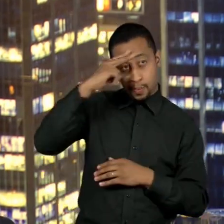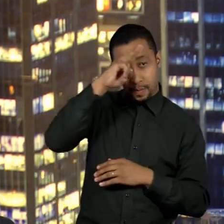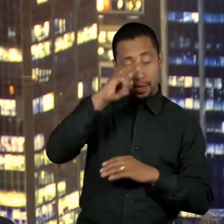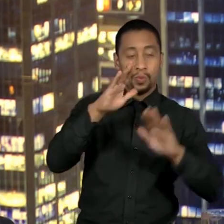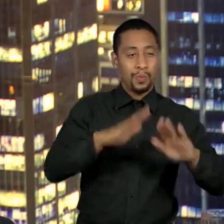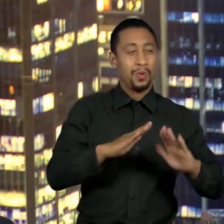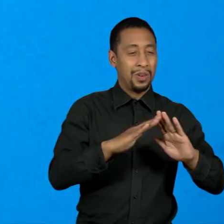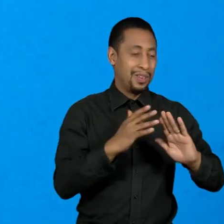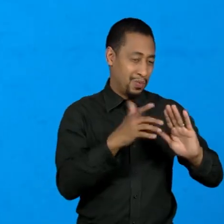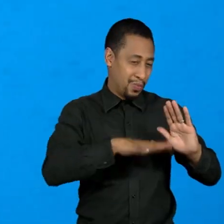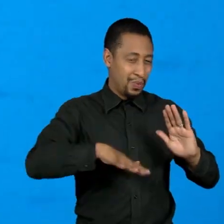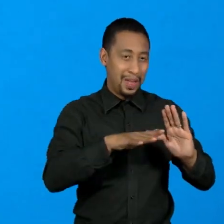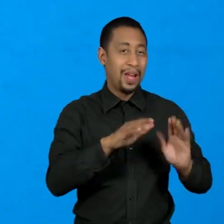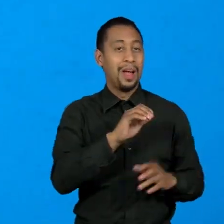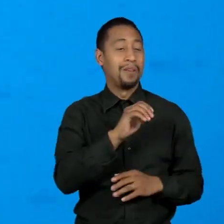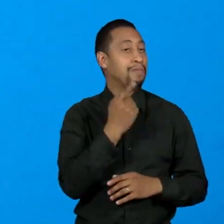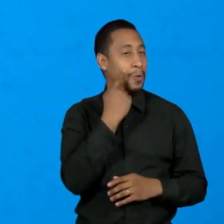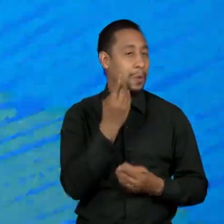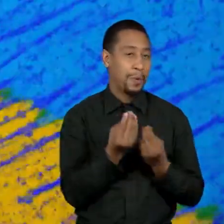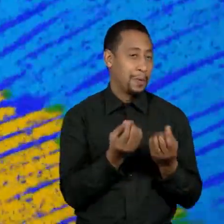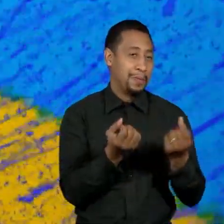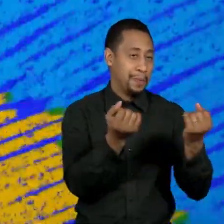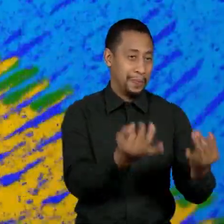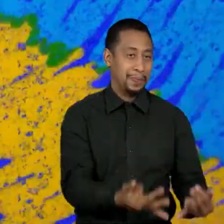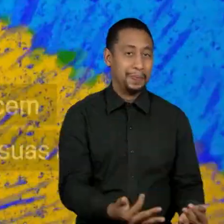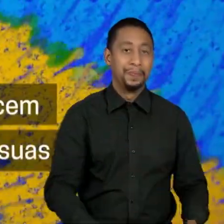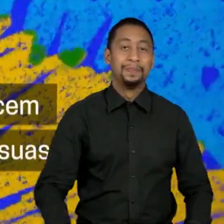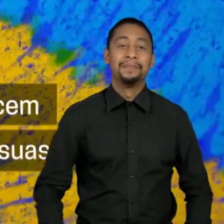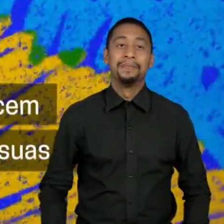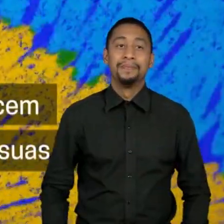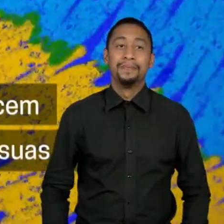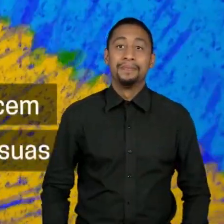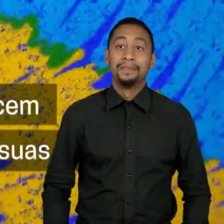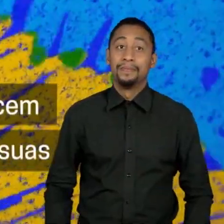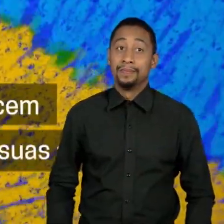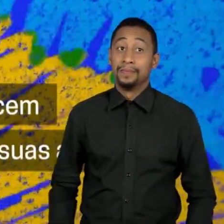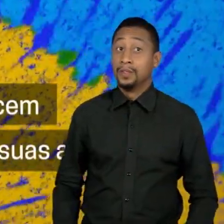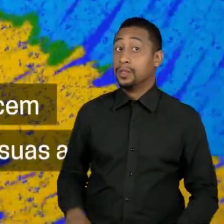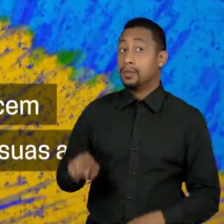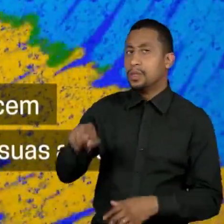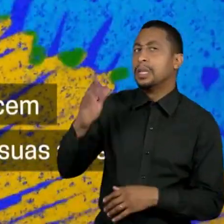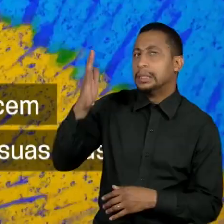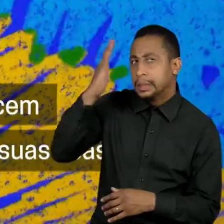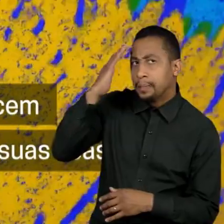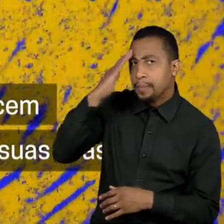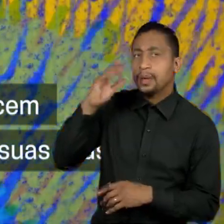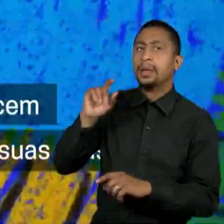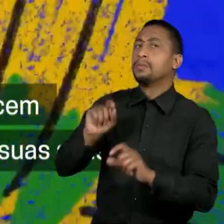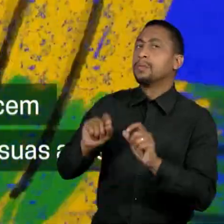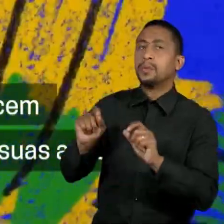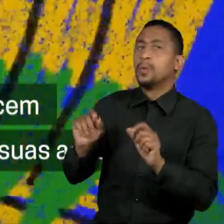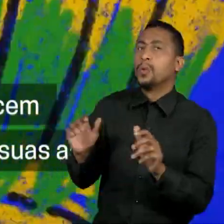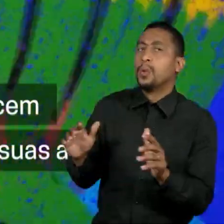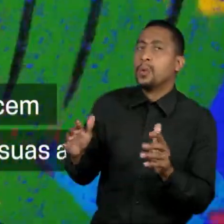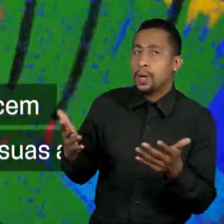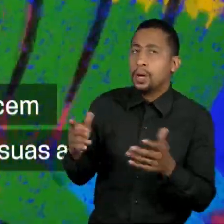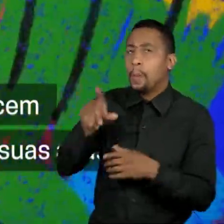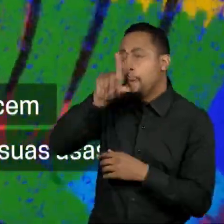contribuem com impostos, contribuem com inovações, com novas perspectivas no mundo do trabalho. Então,